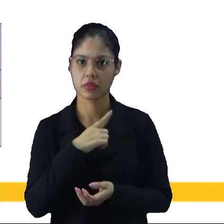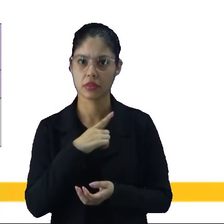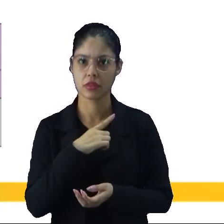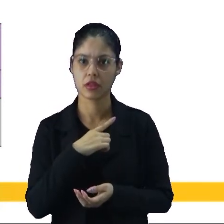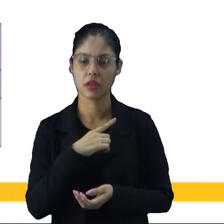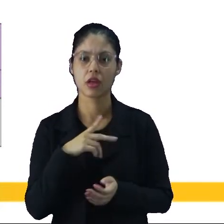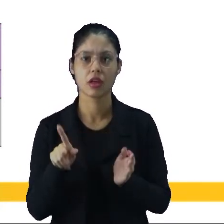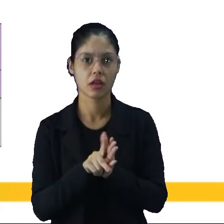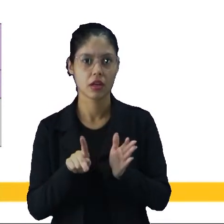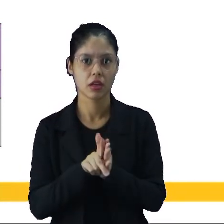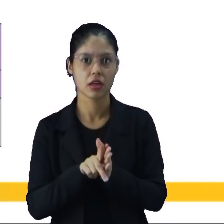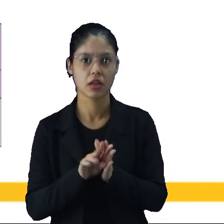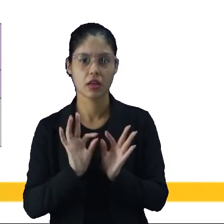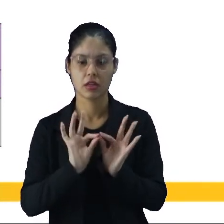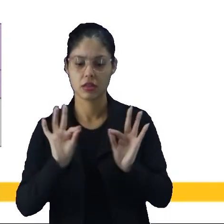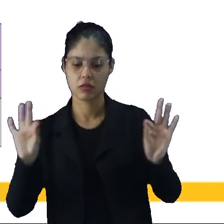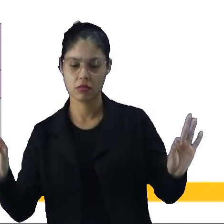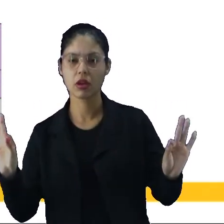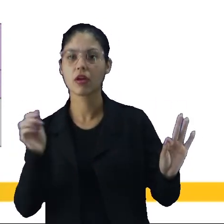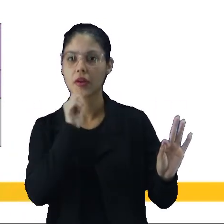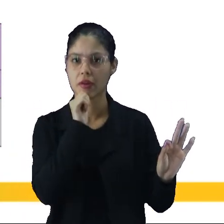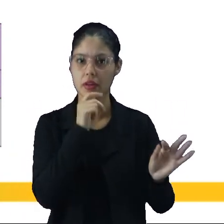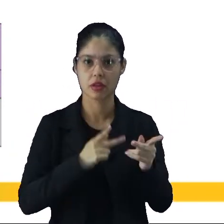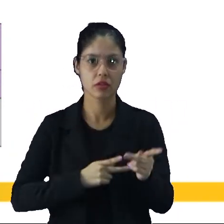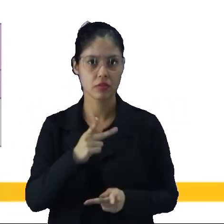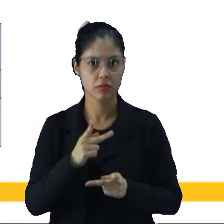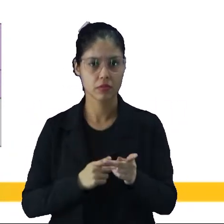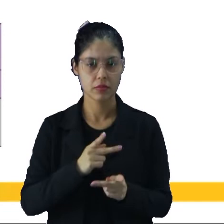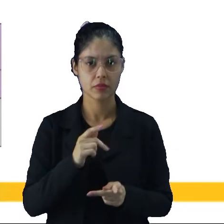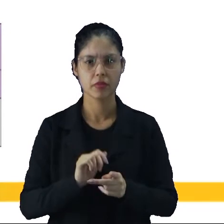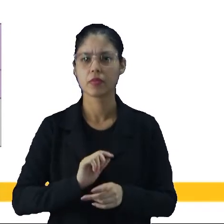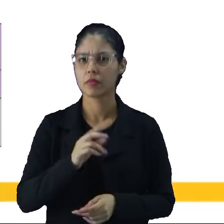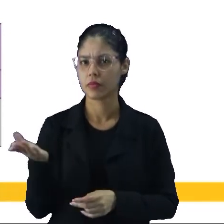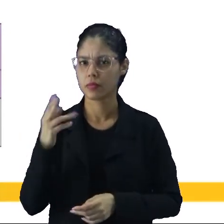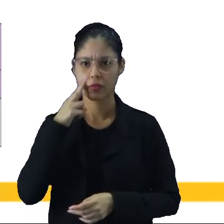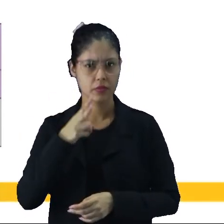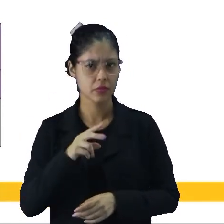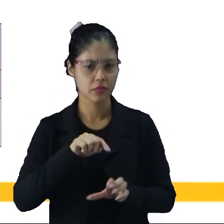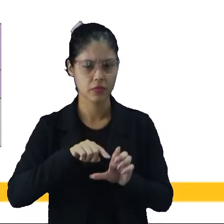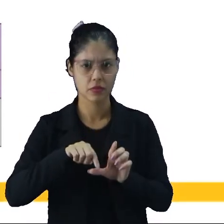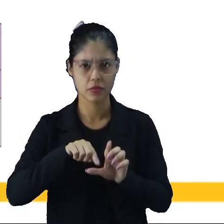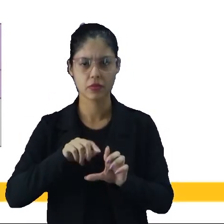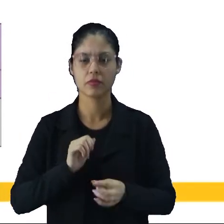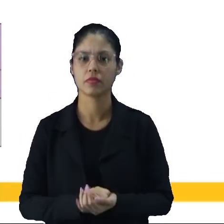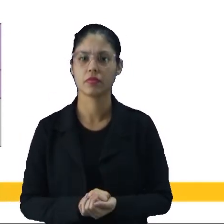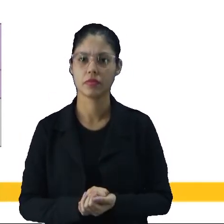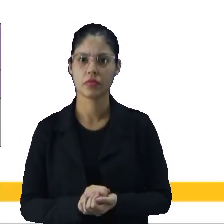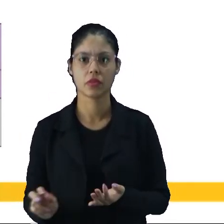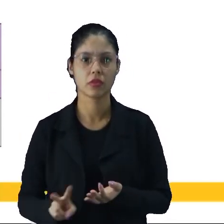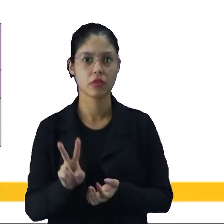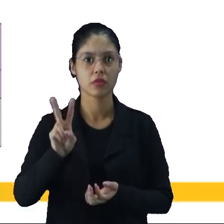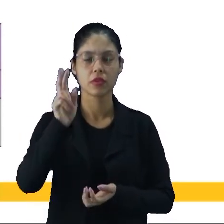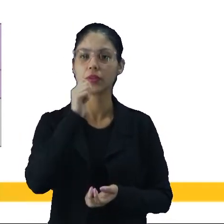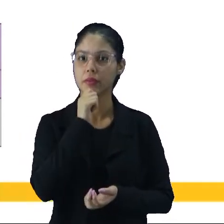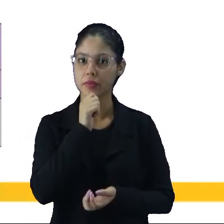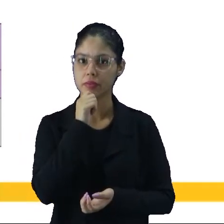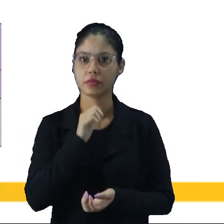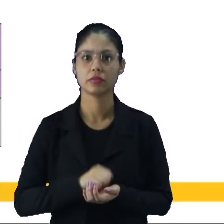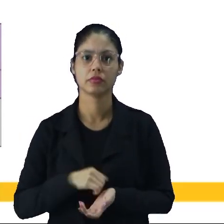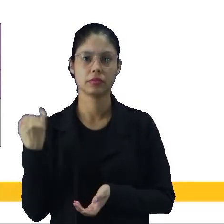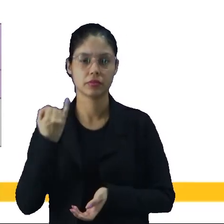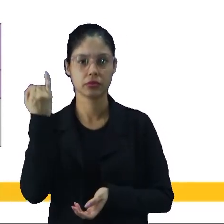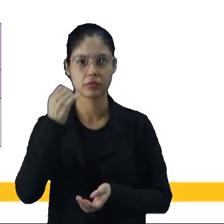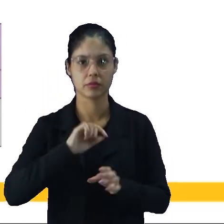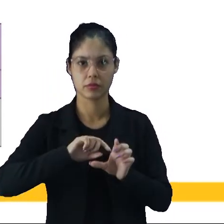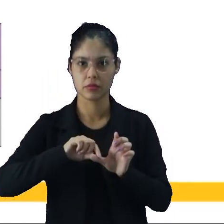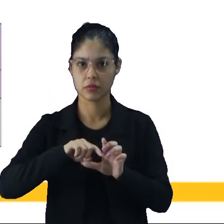simetria no gráfico em relação à origem do plano cartesiano. Vamos ver os ângulos? Vejamos o valor da tangente dos principais